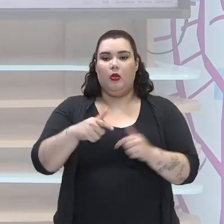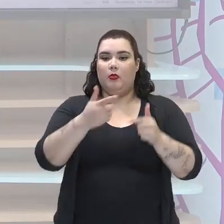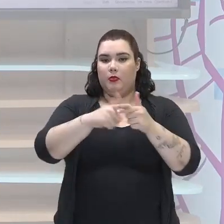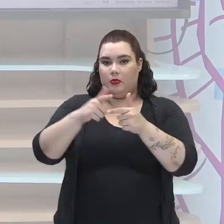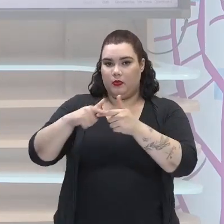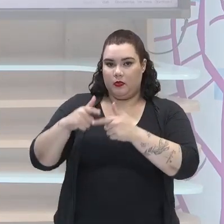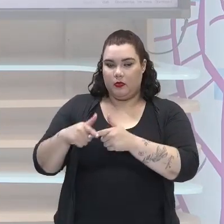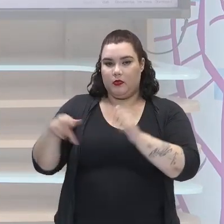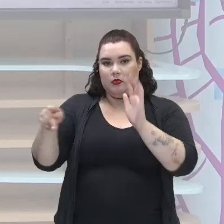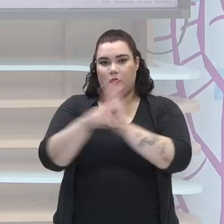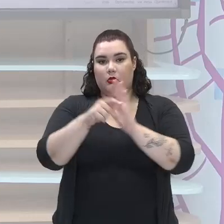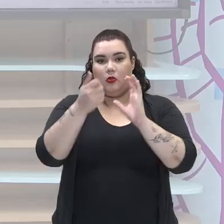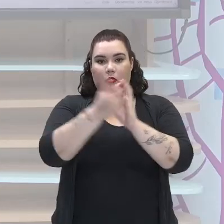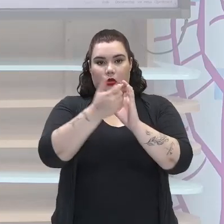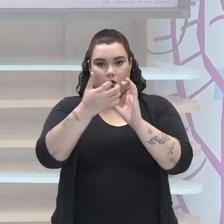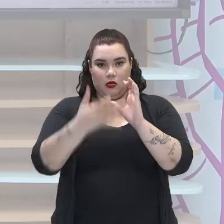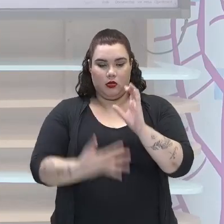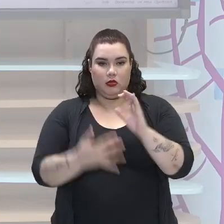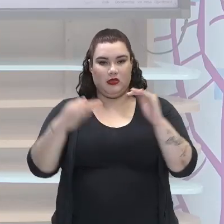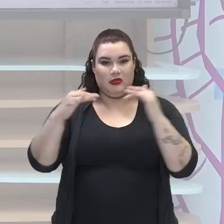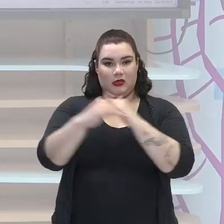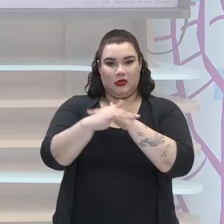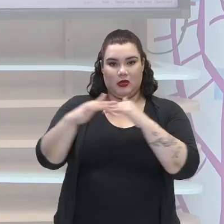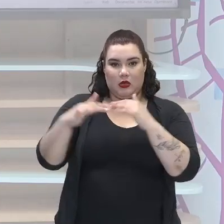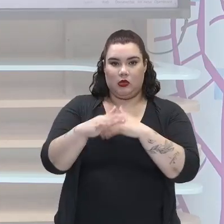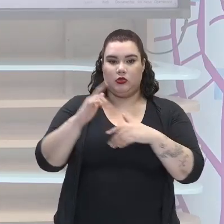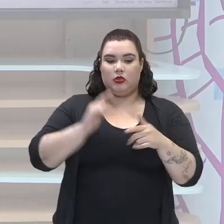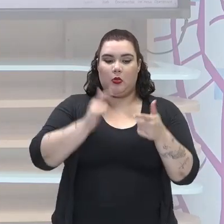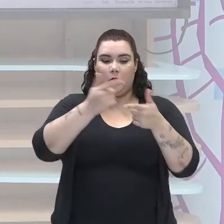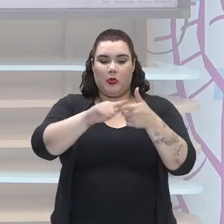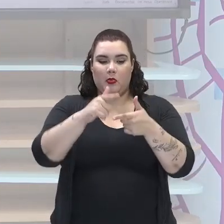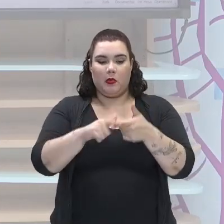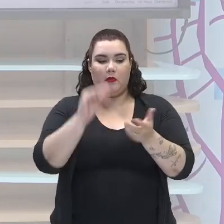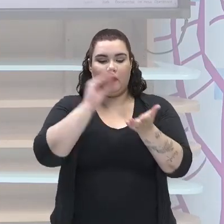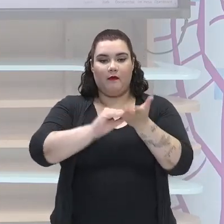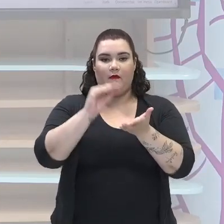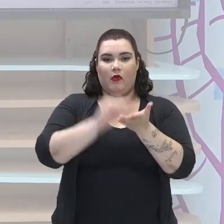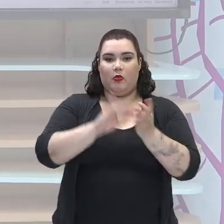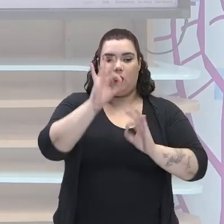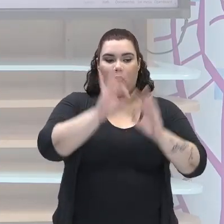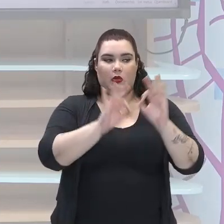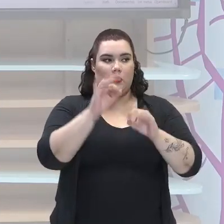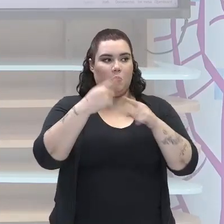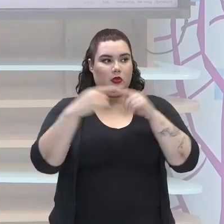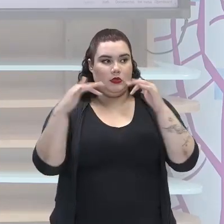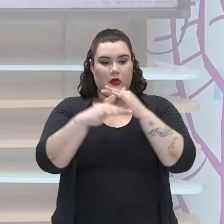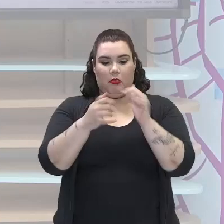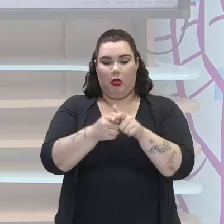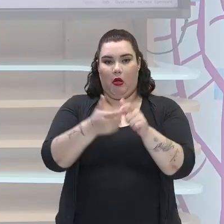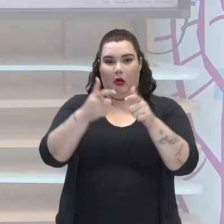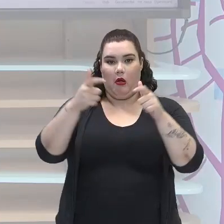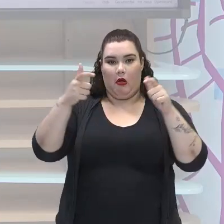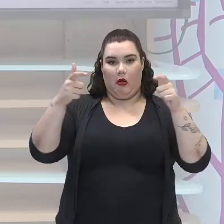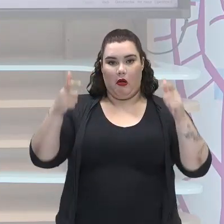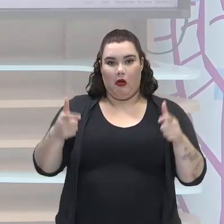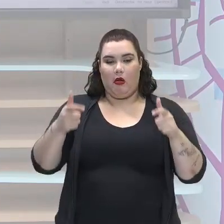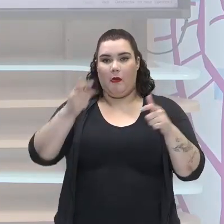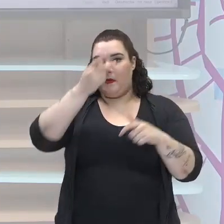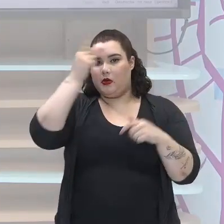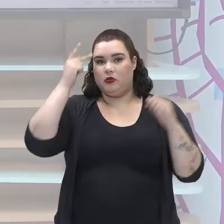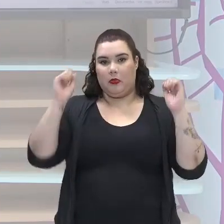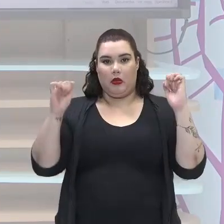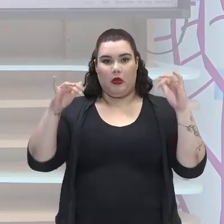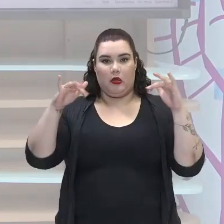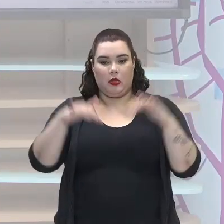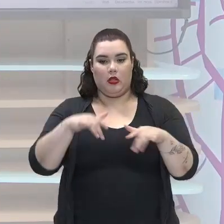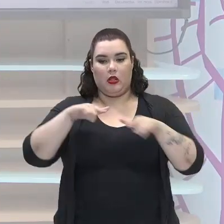bem característicos mesmo de cidades ali com problemas de planejamento, né? Cresce, vende para todo mundo trabalhando,